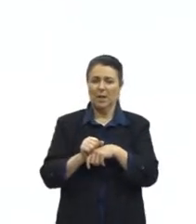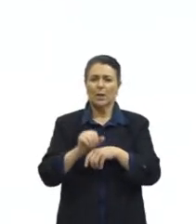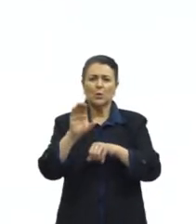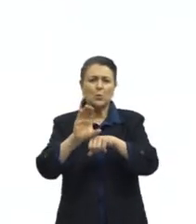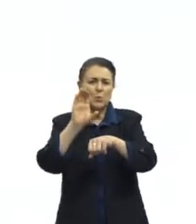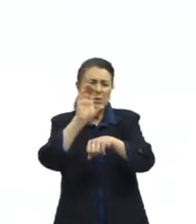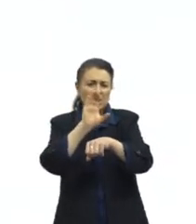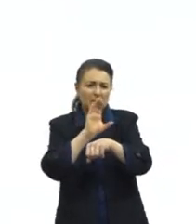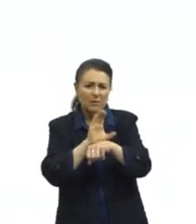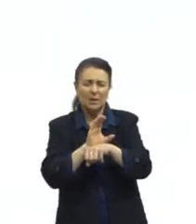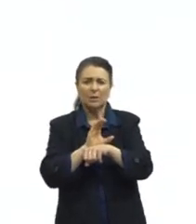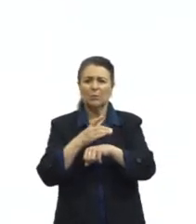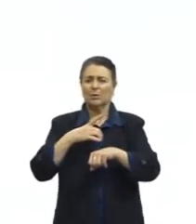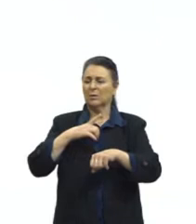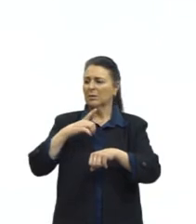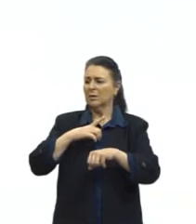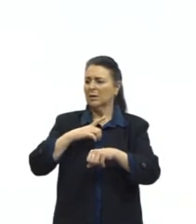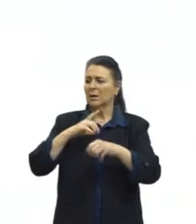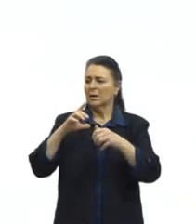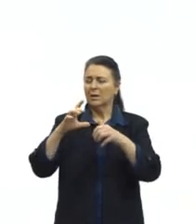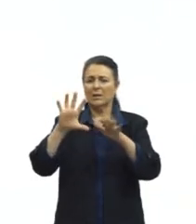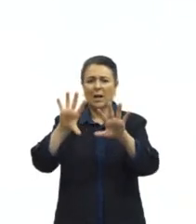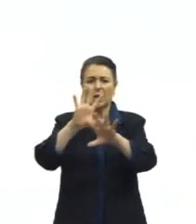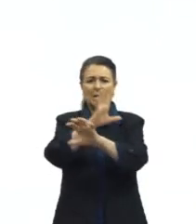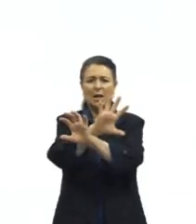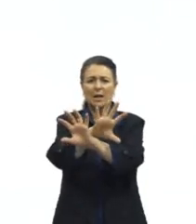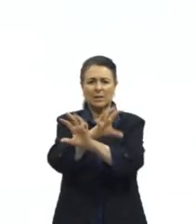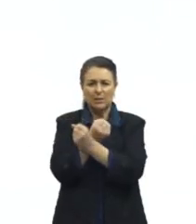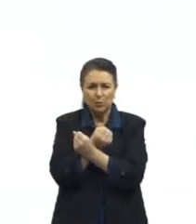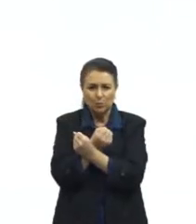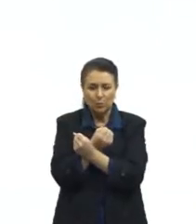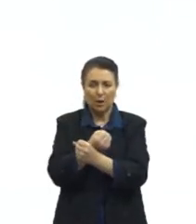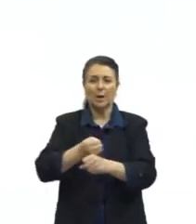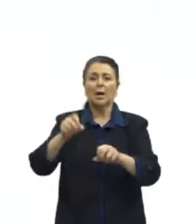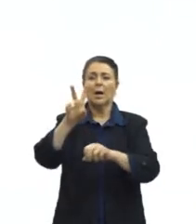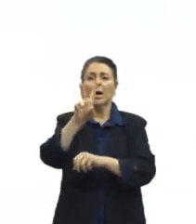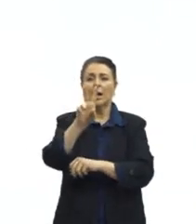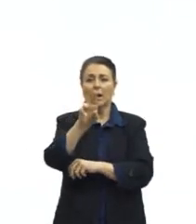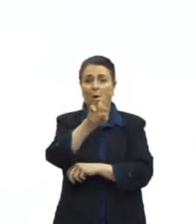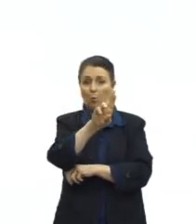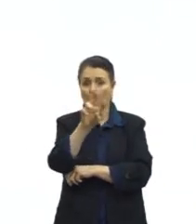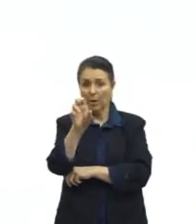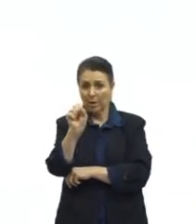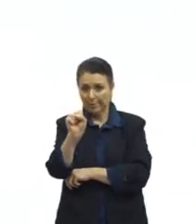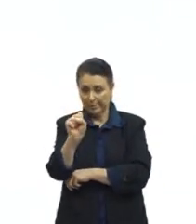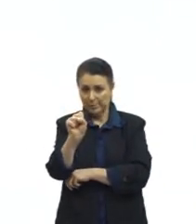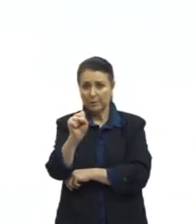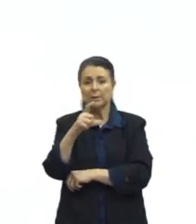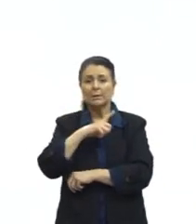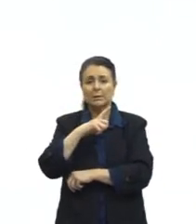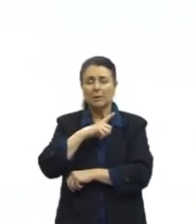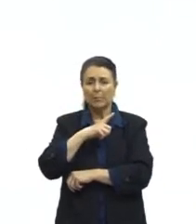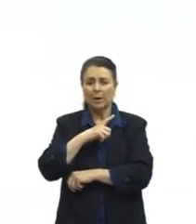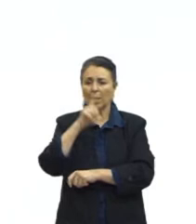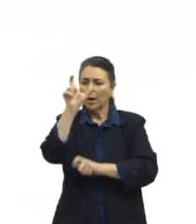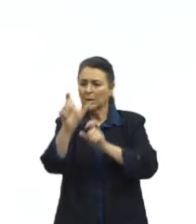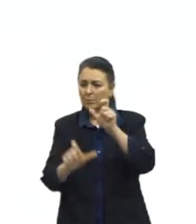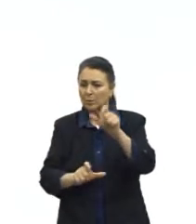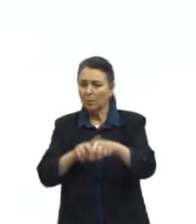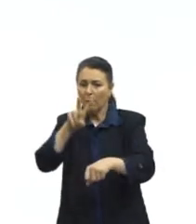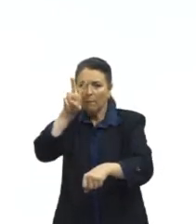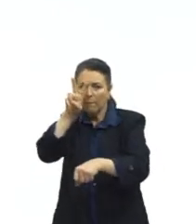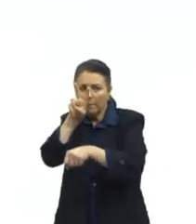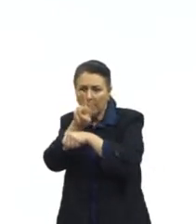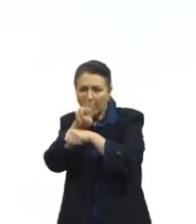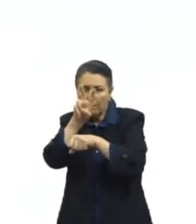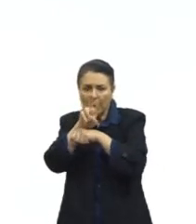pela censura né na União Soviética tem a questão de que as pessoas eram vigiadas dentro